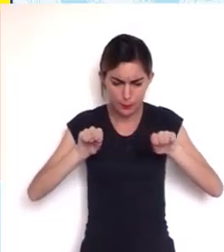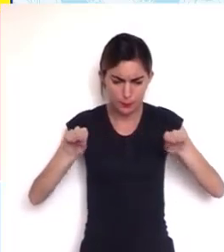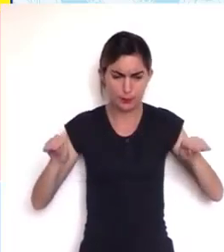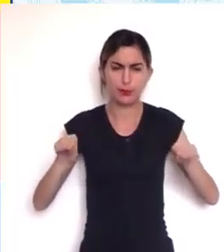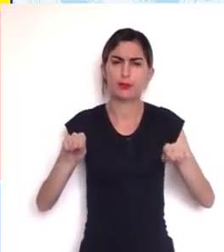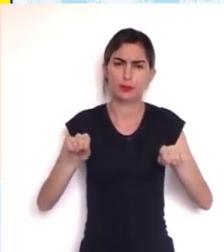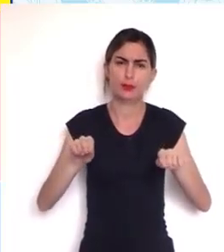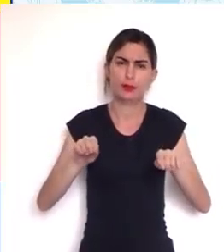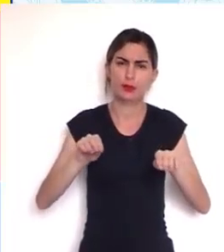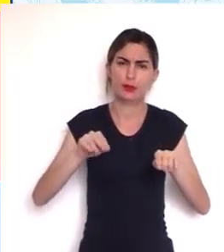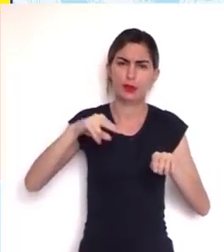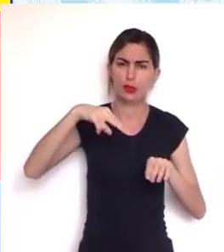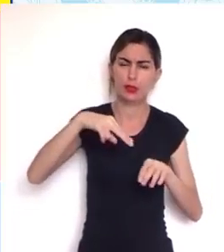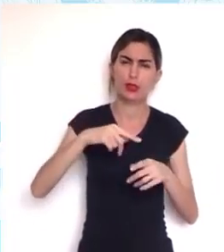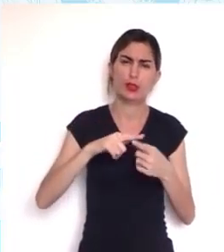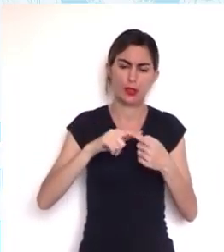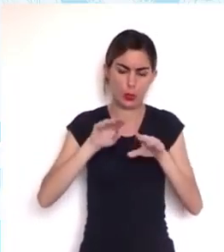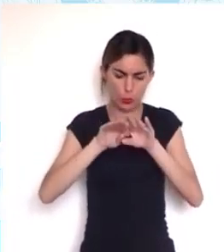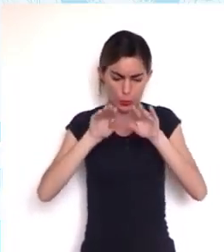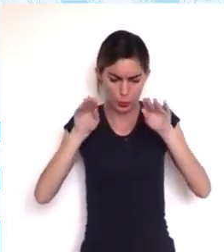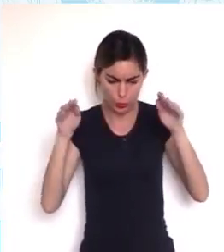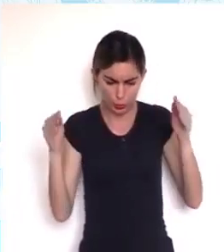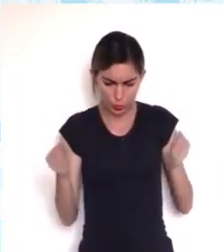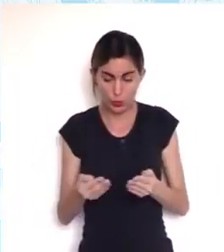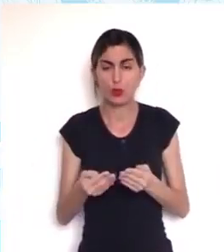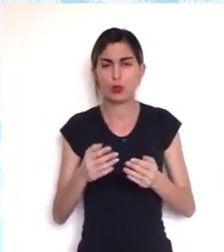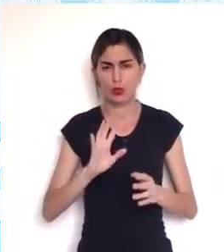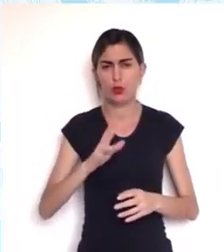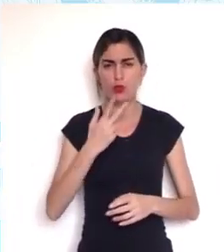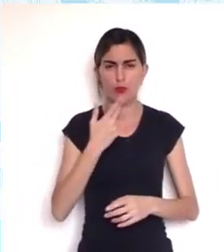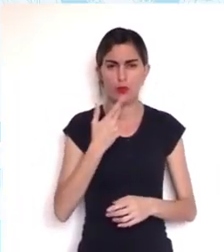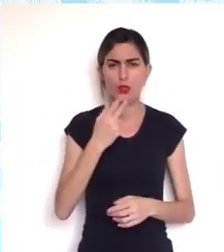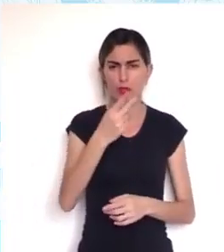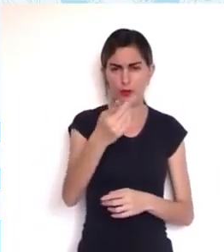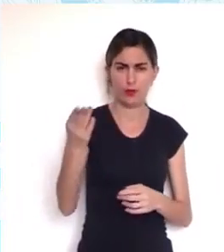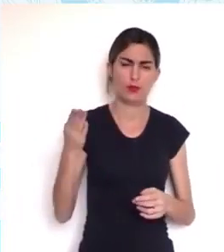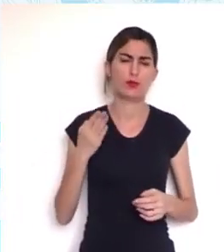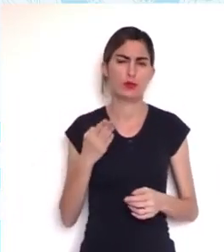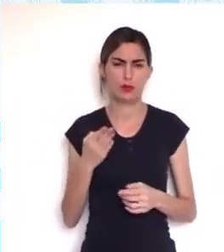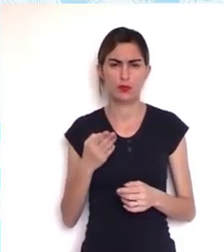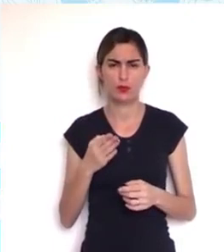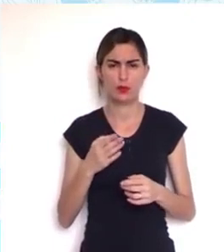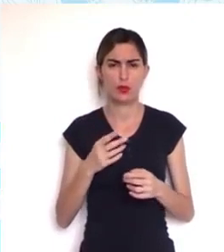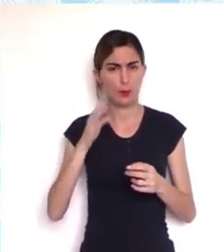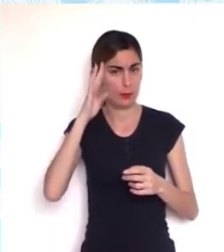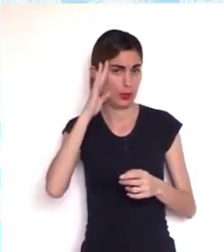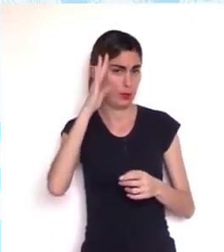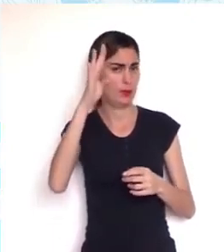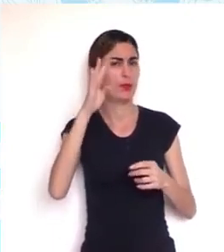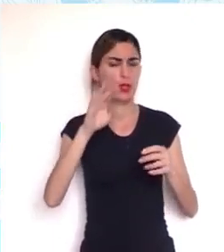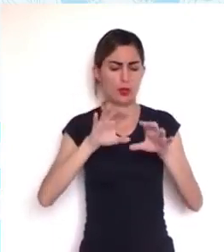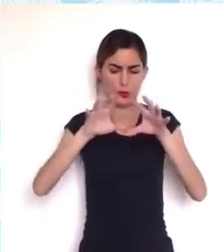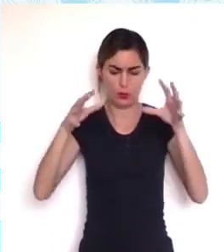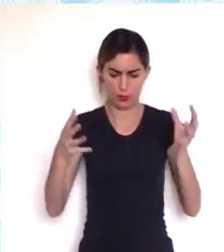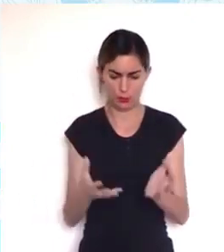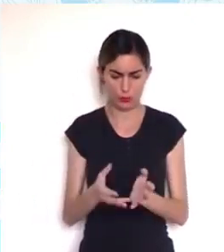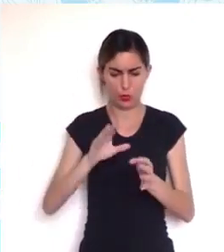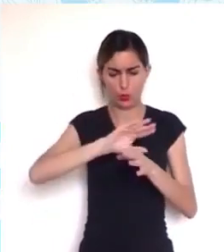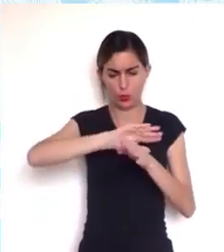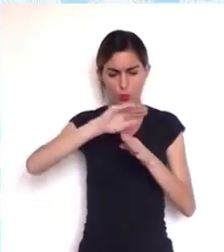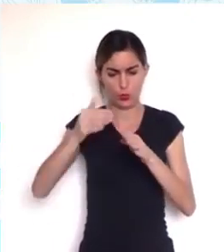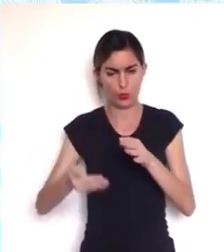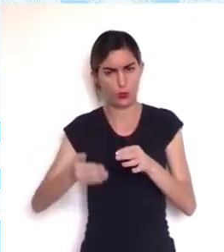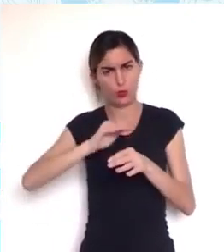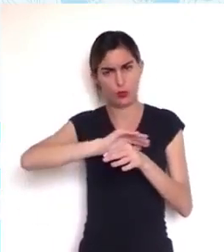também chamada de nífer. Bom, já que eu falei para vocês sobre as principais camadas da